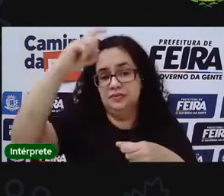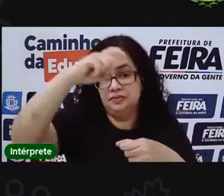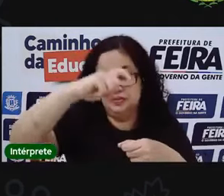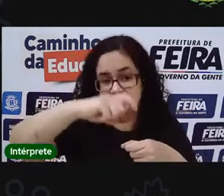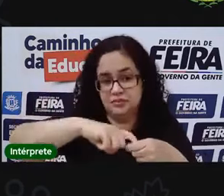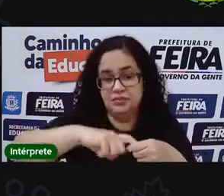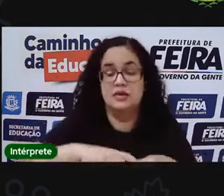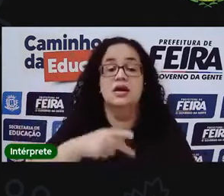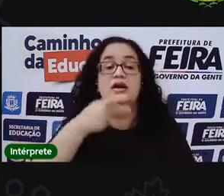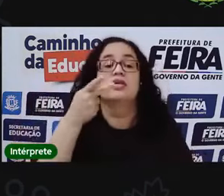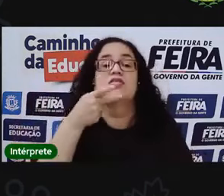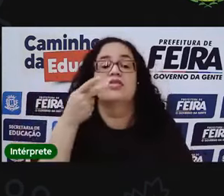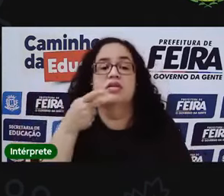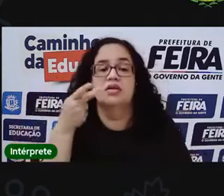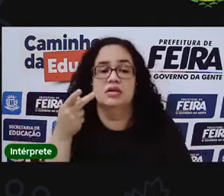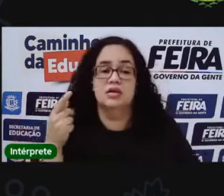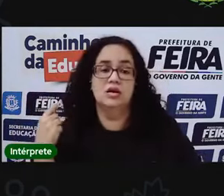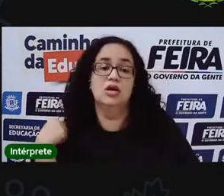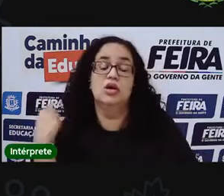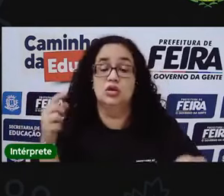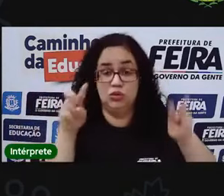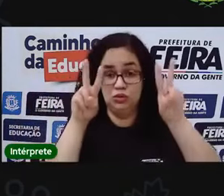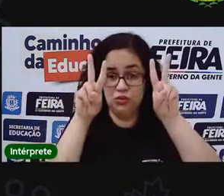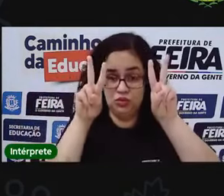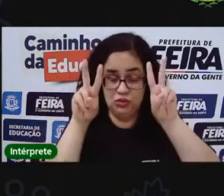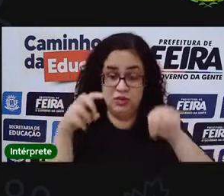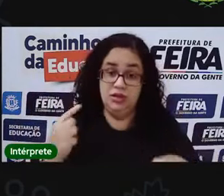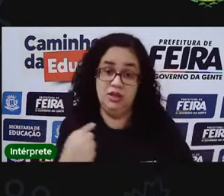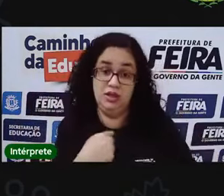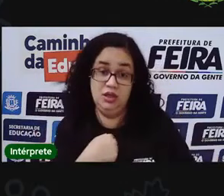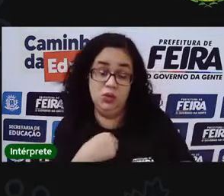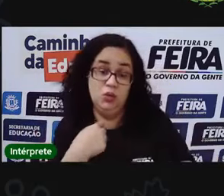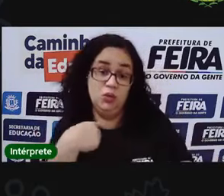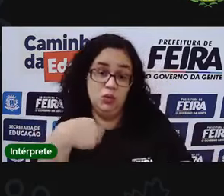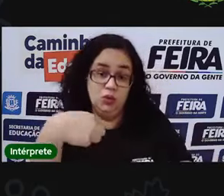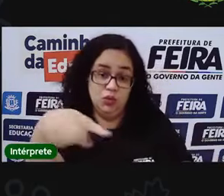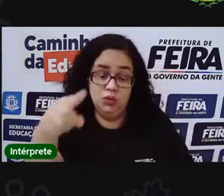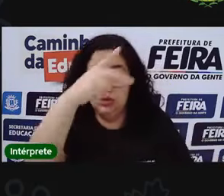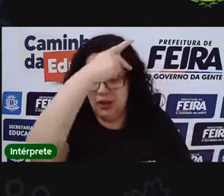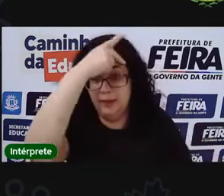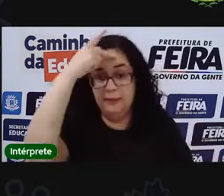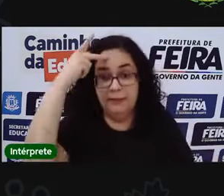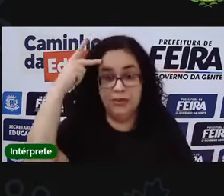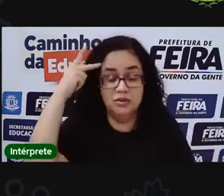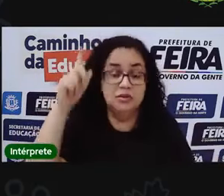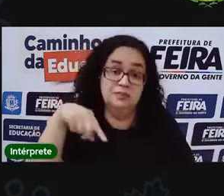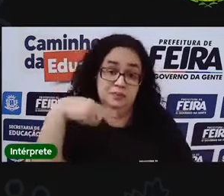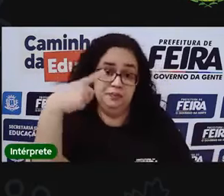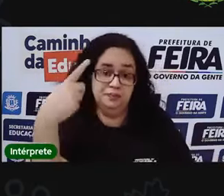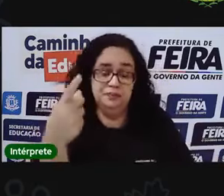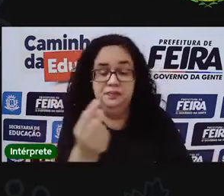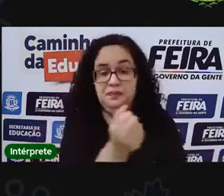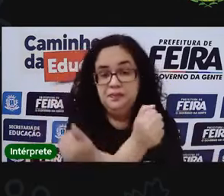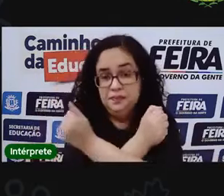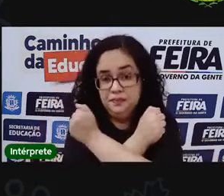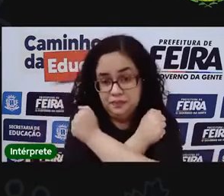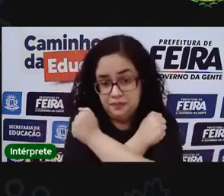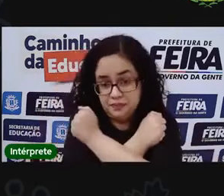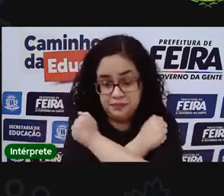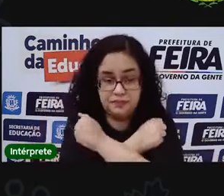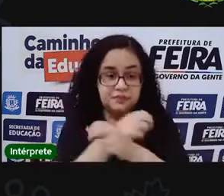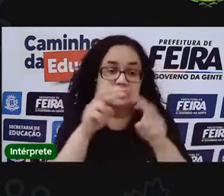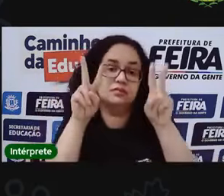quero destacar. Nosso tema é eu e o outro, a outra para além do abraço, não é? Tema de hoje, alguém